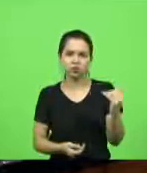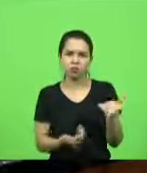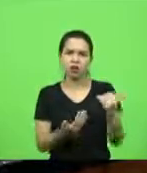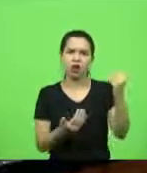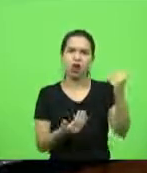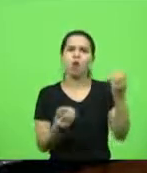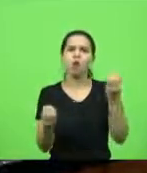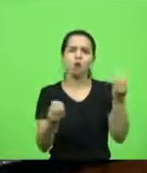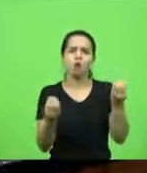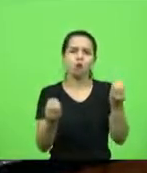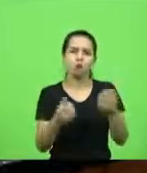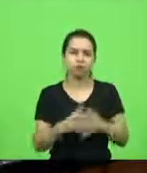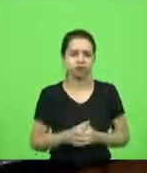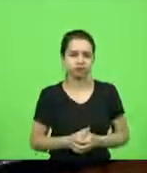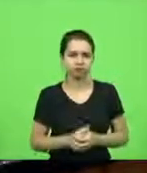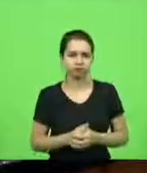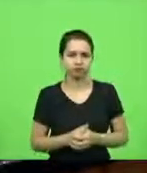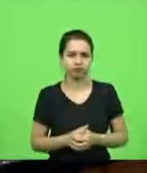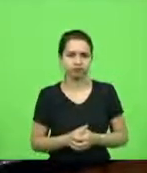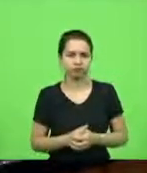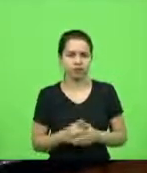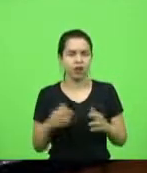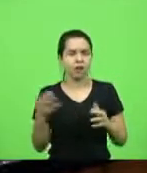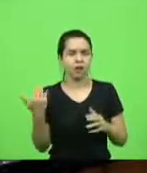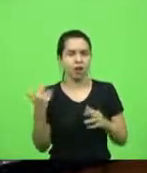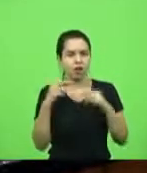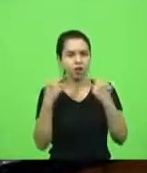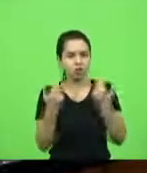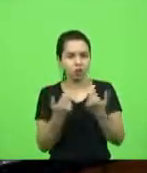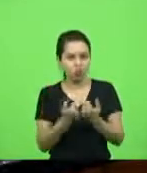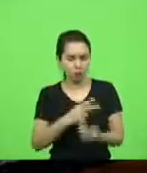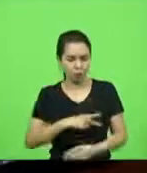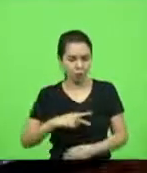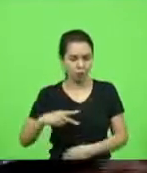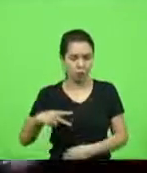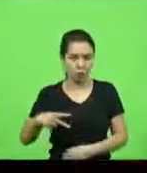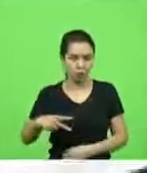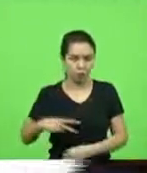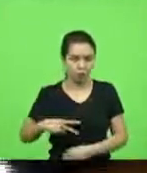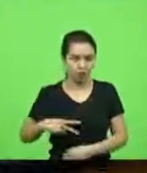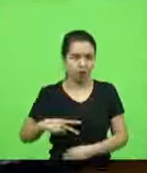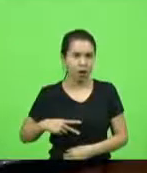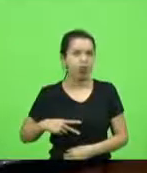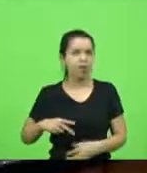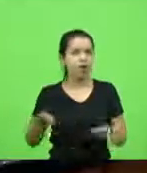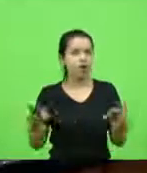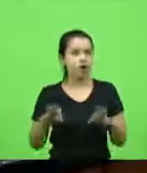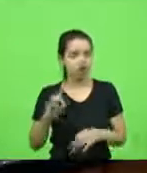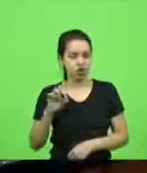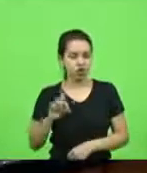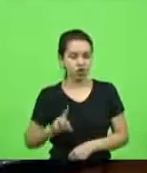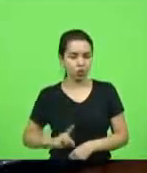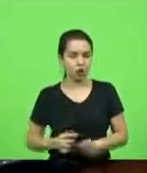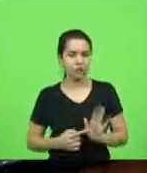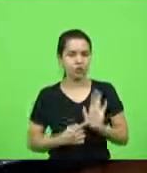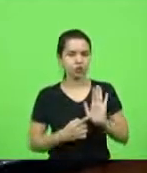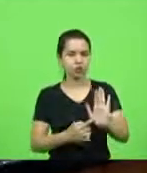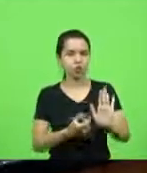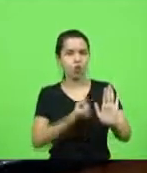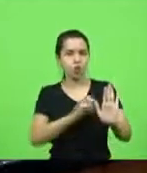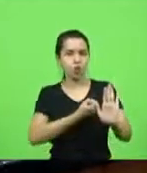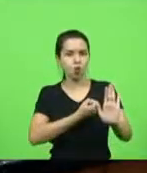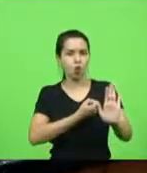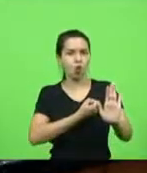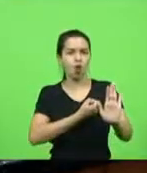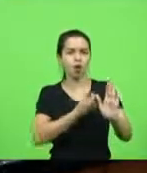públicas nem uma vez da Diretoria da empresa que presta serviço na nossa cidade ou Apresentou um número que vos